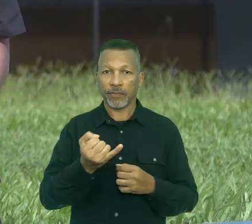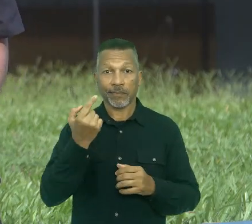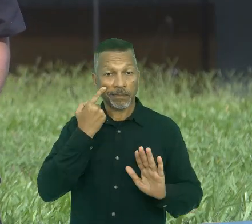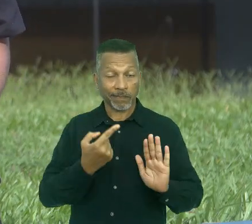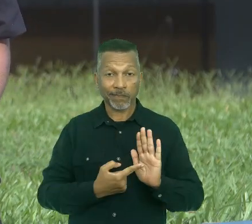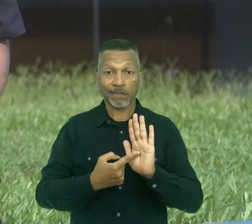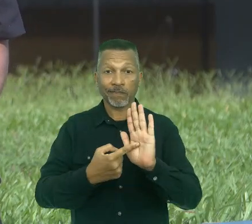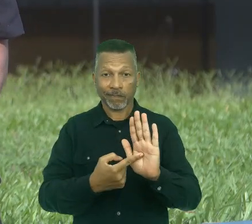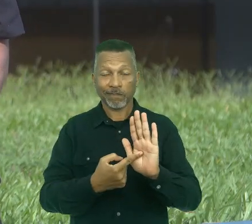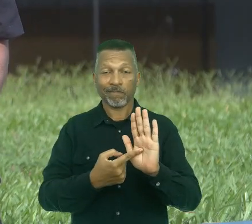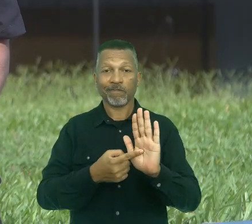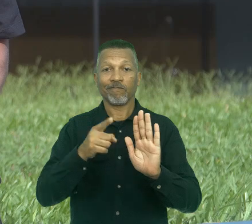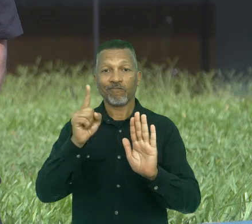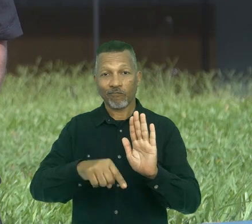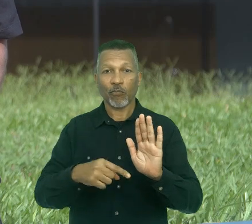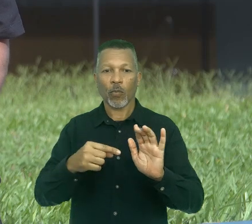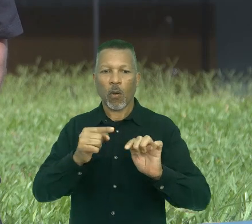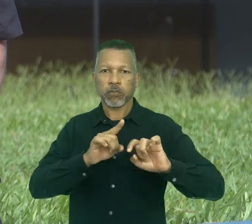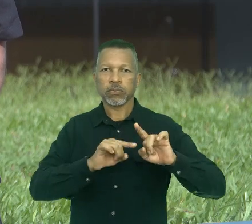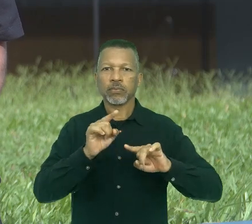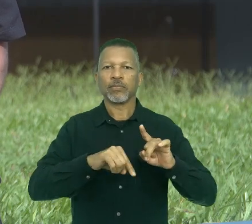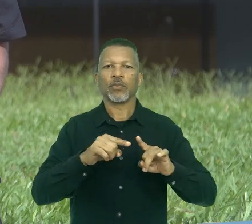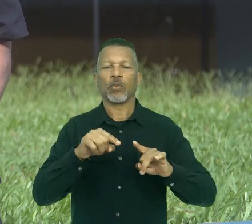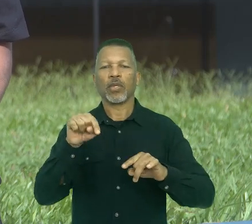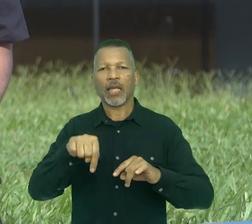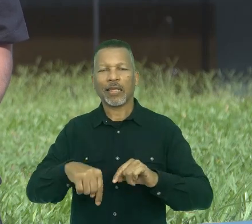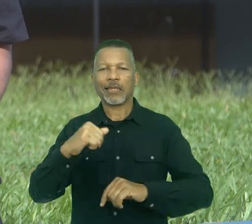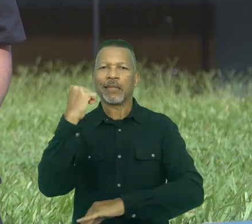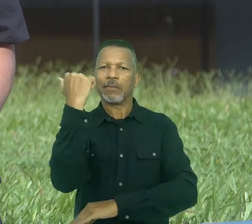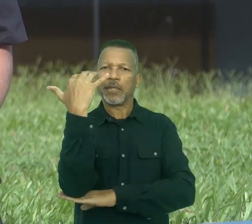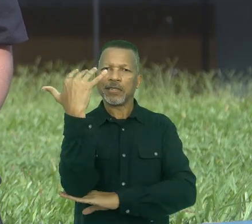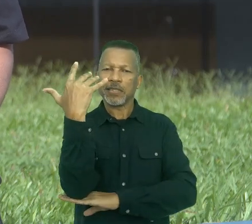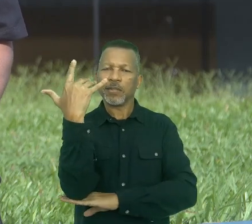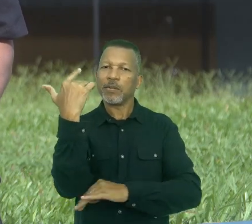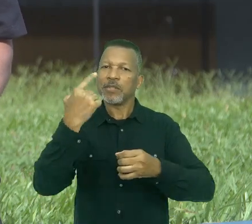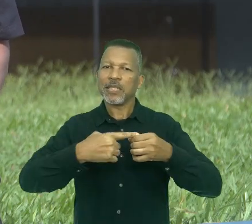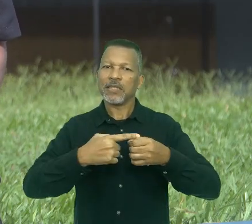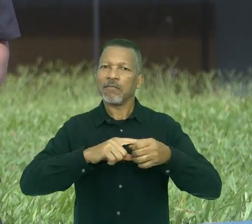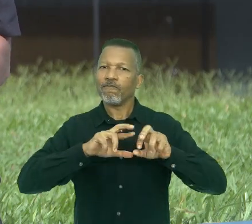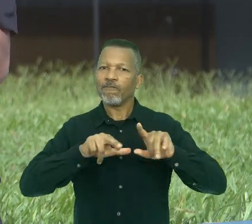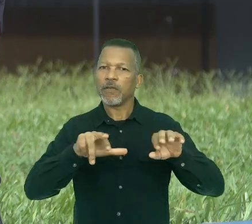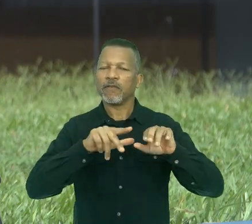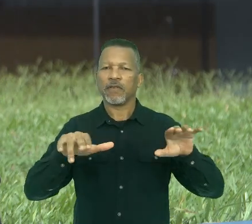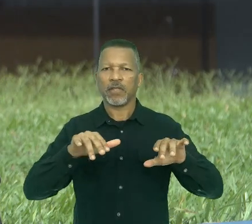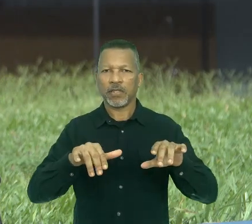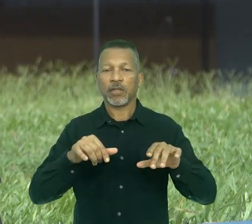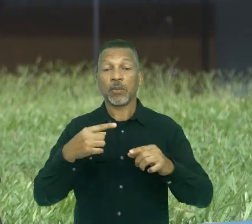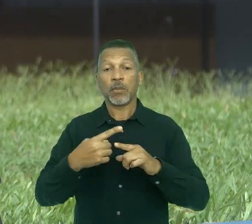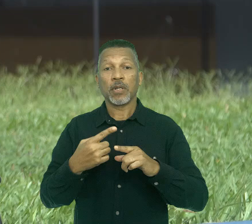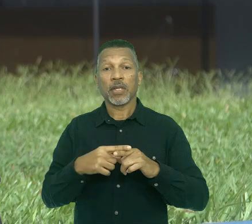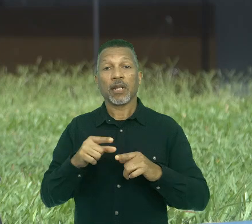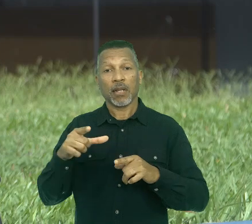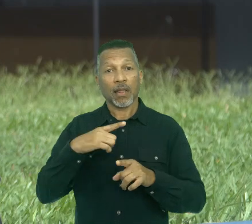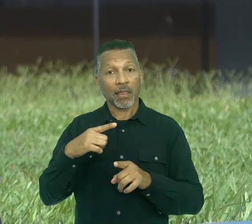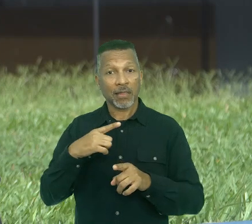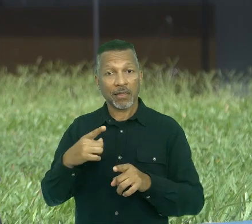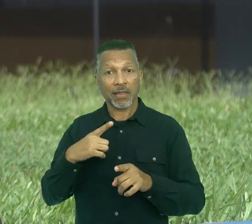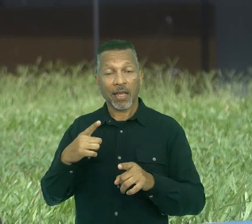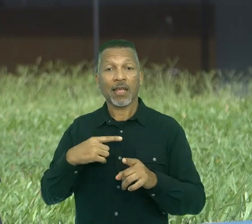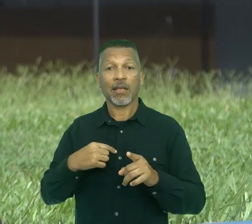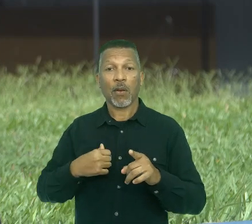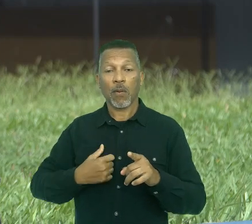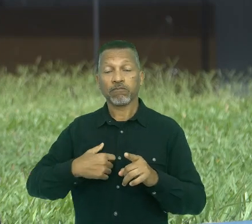dos equipamentos. Assim, eu acho que o que torna Ipatinga uma cidade diferente é porque ela mantém essa